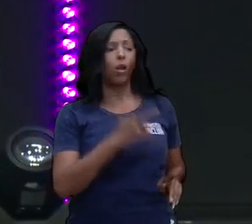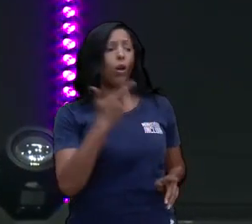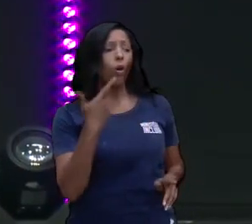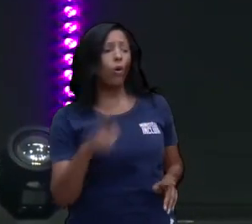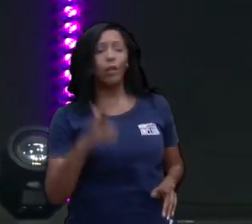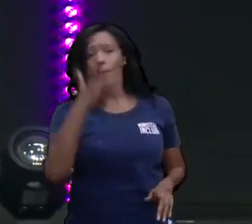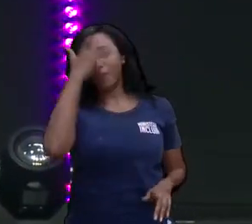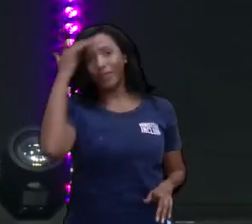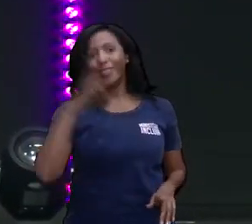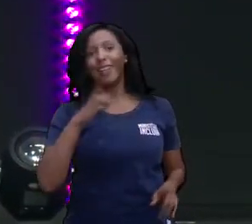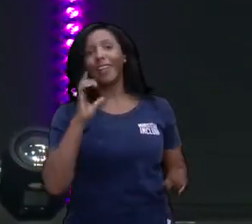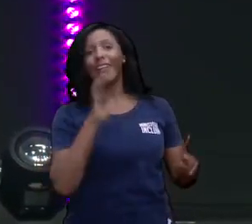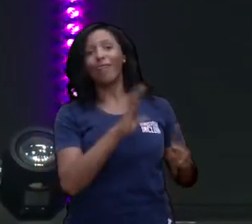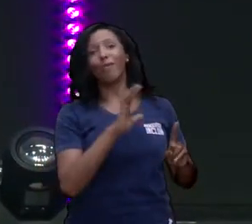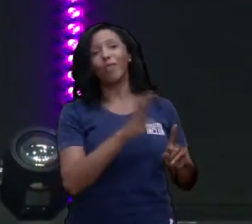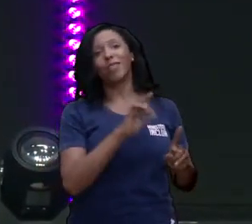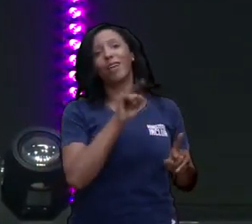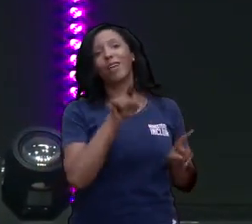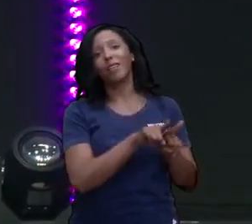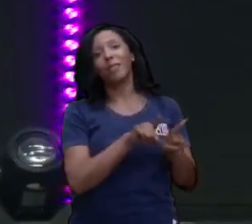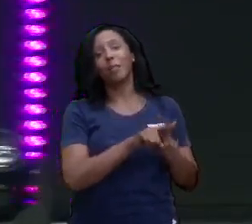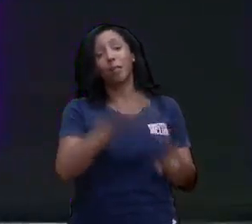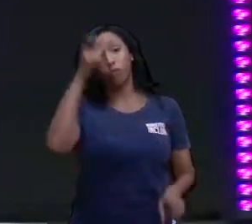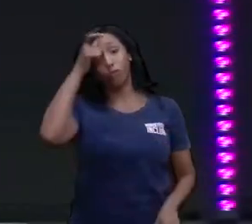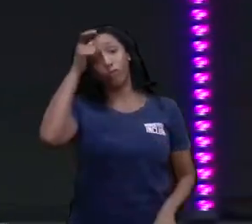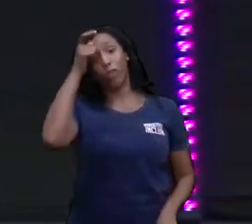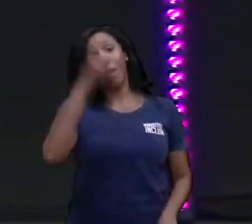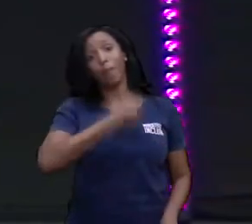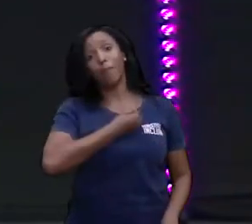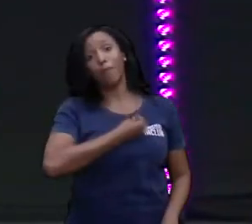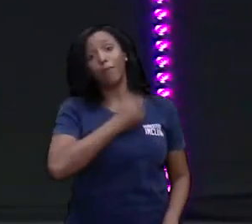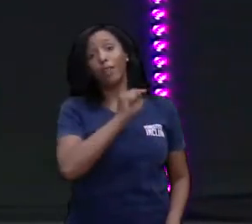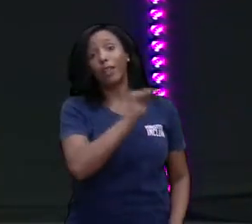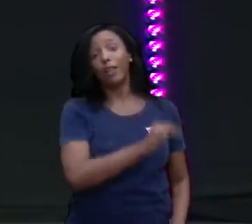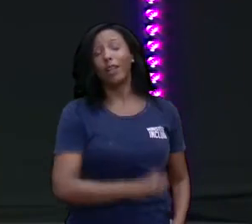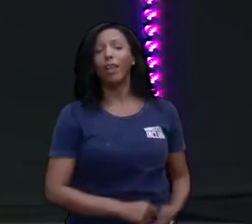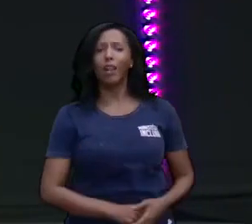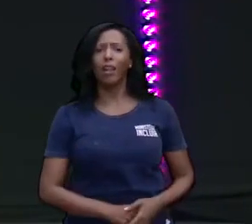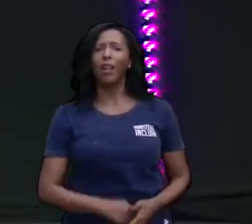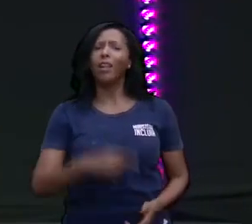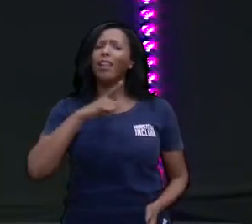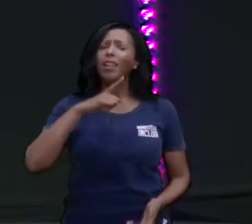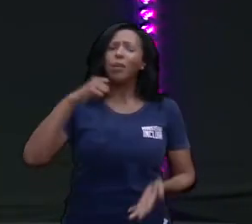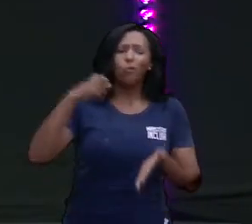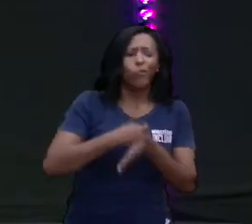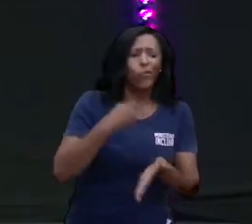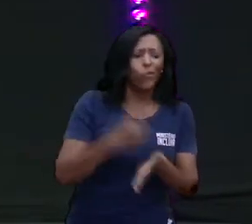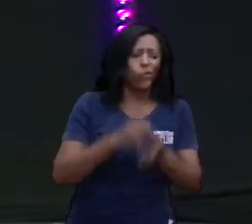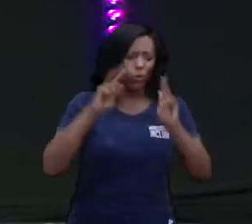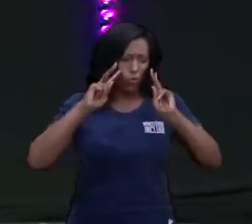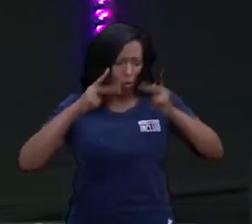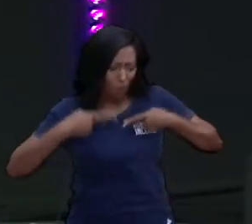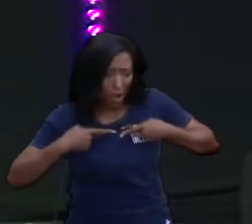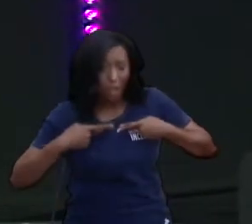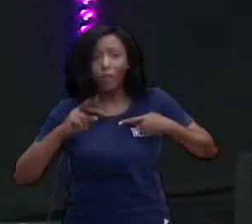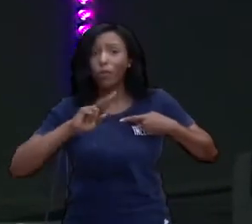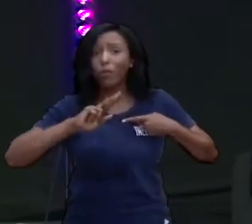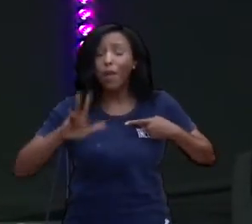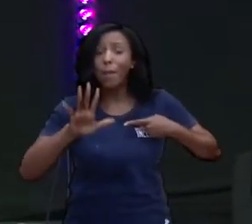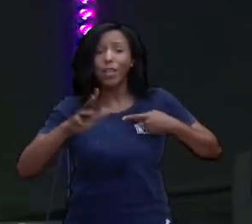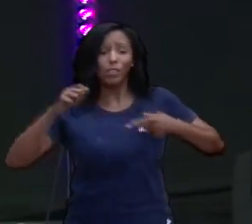influenciada por alguma coisa maior é o que está em jogo não é uma luta humana uma luta da carne contra carne o que está em jogo